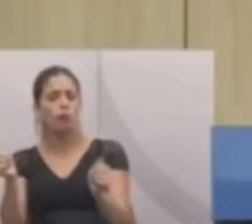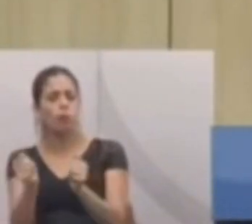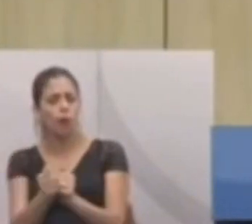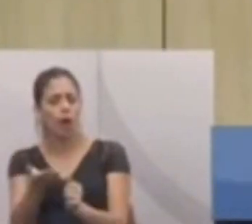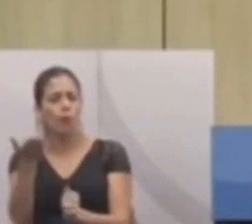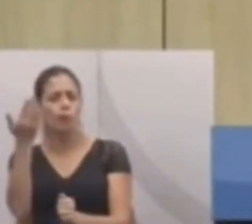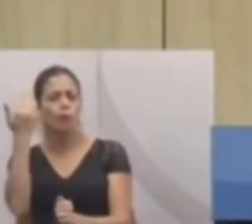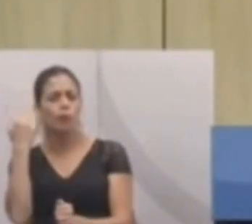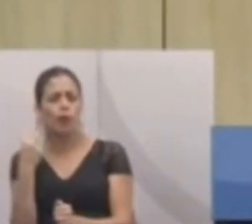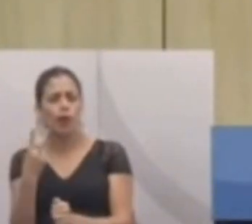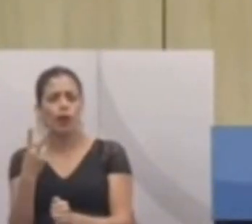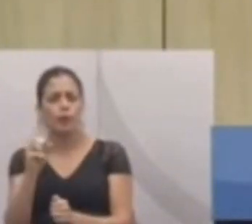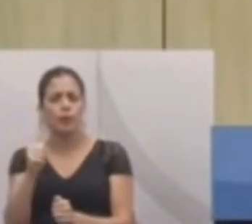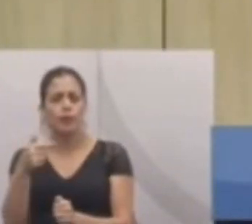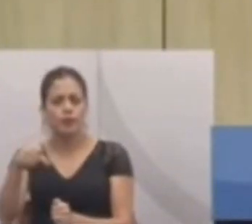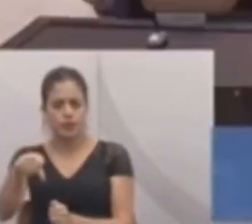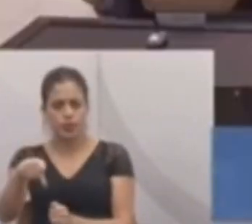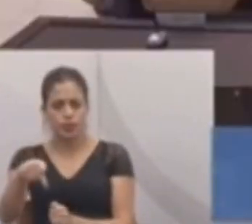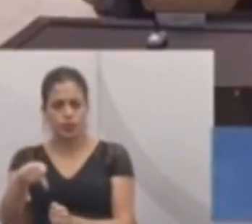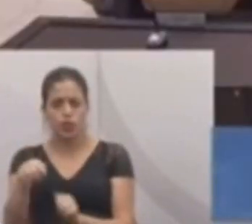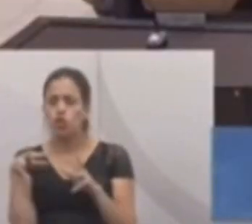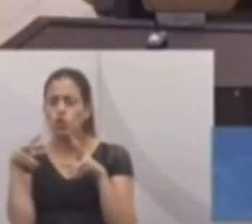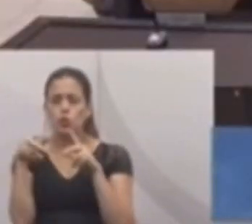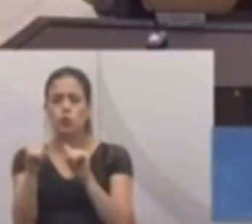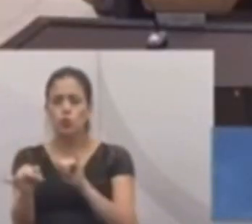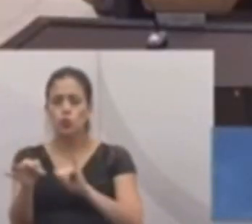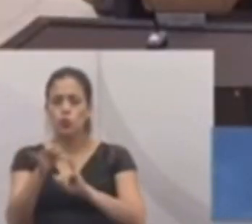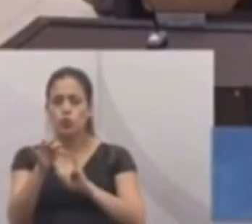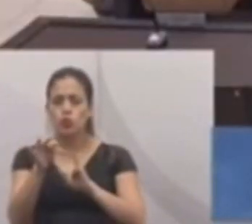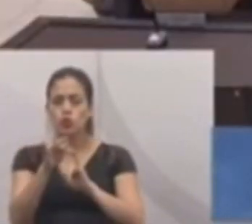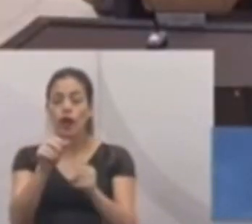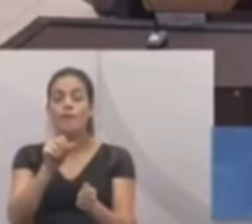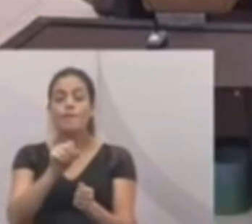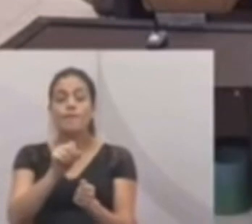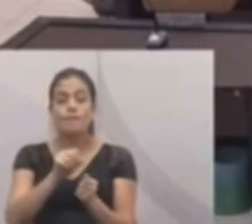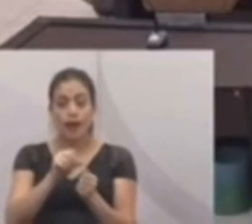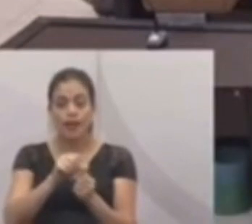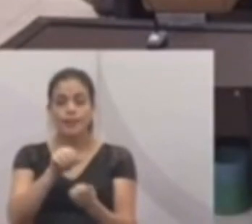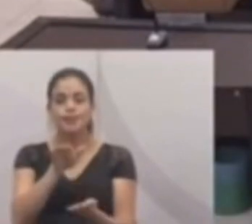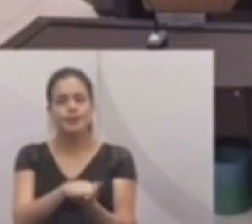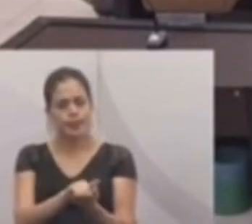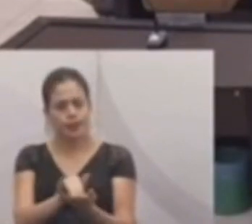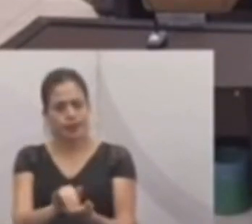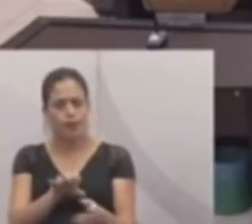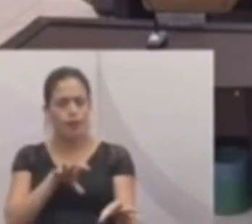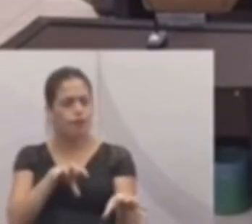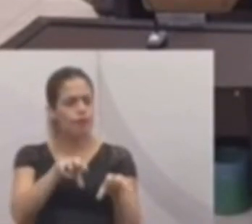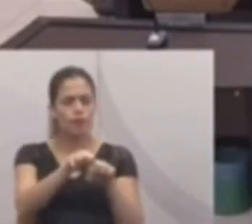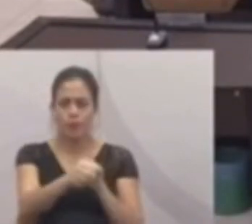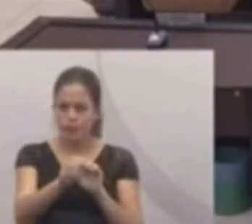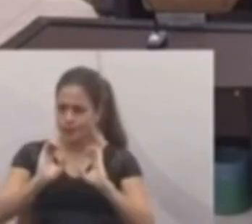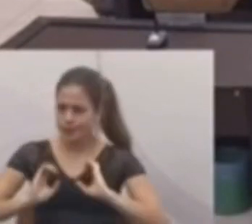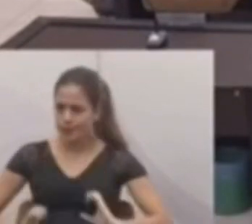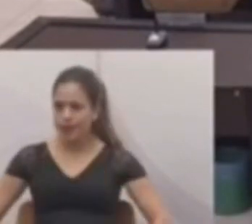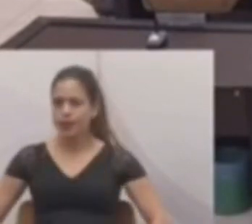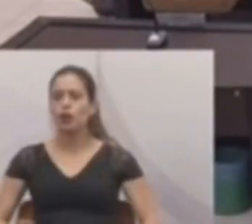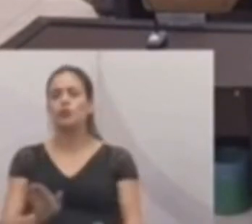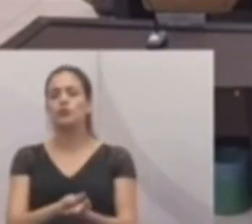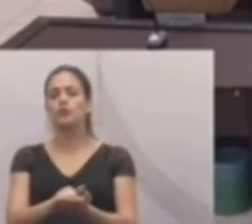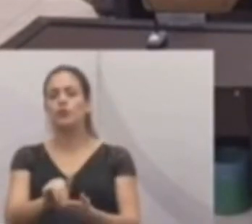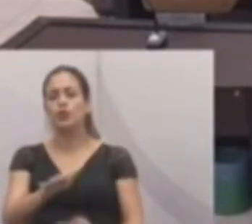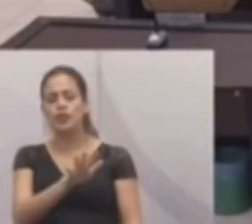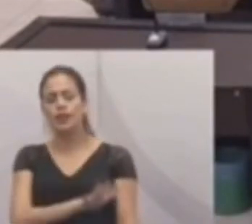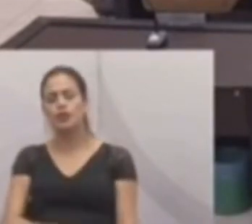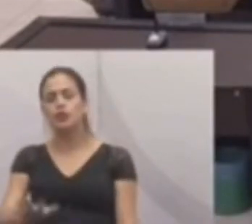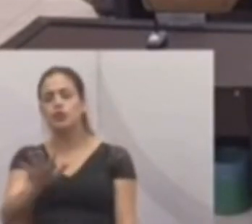2017, e por tudo que o Instituto Federal faz por Jacareí, na formação aqui dos cidadãos jacareenses e